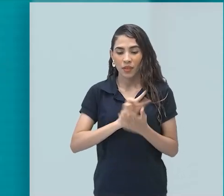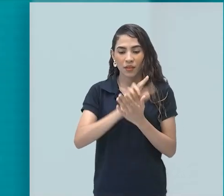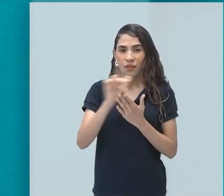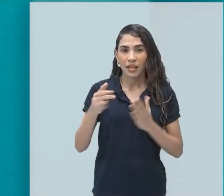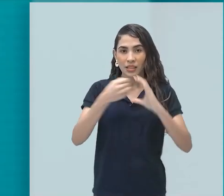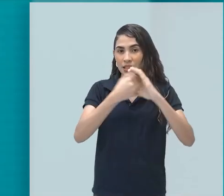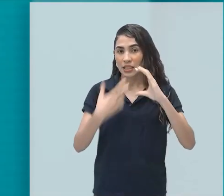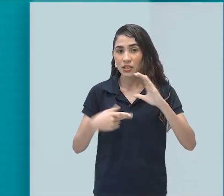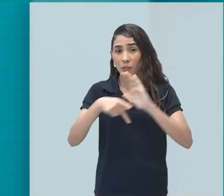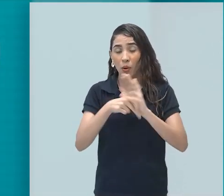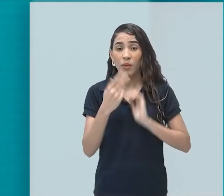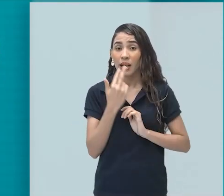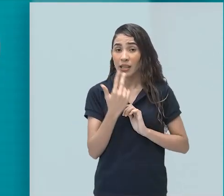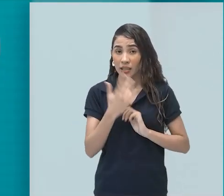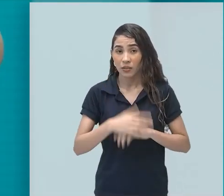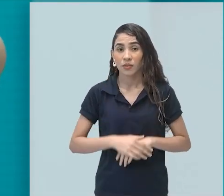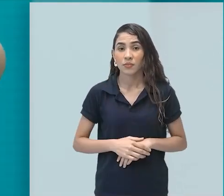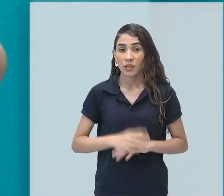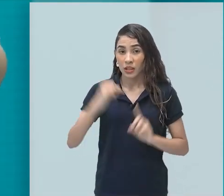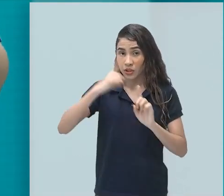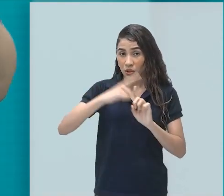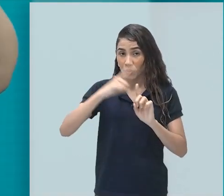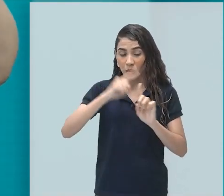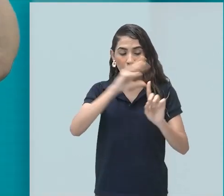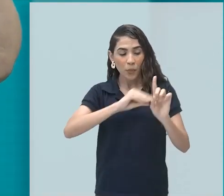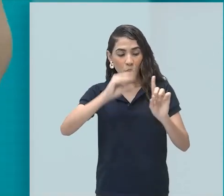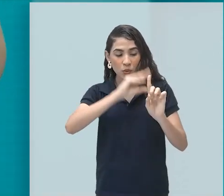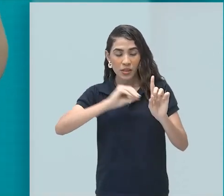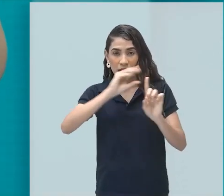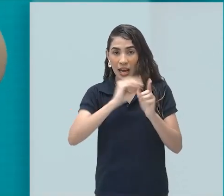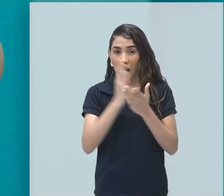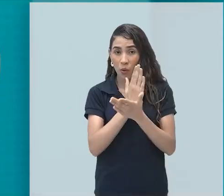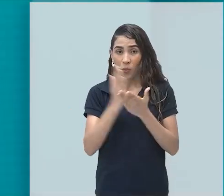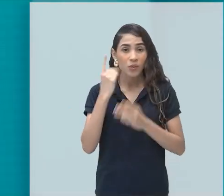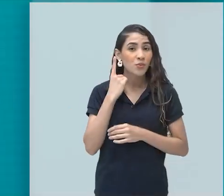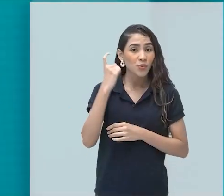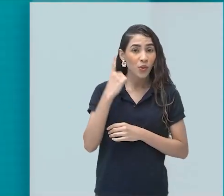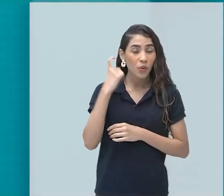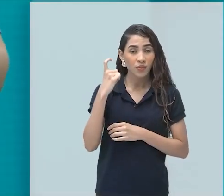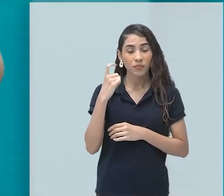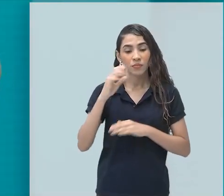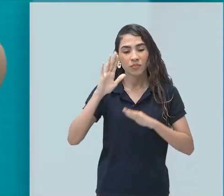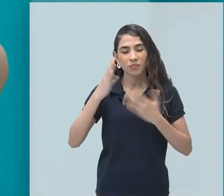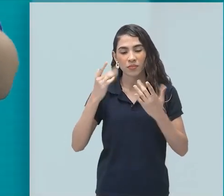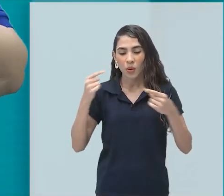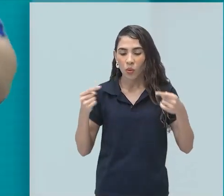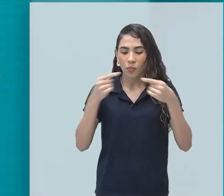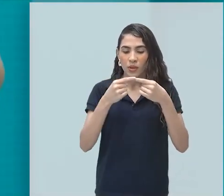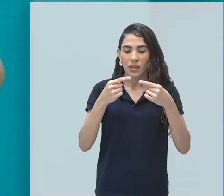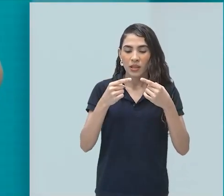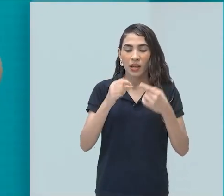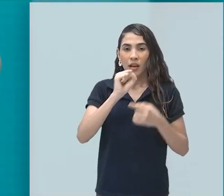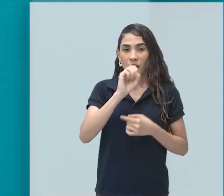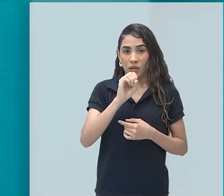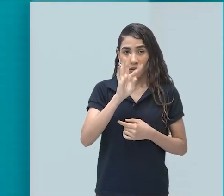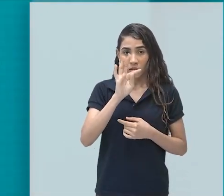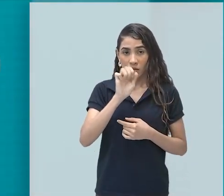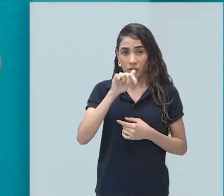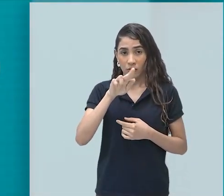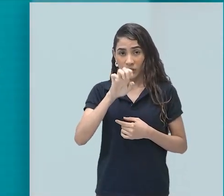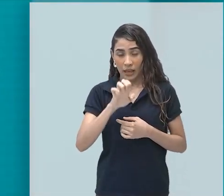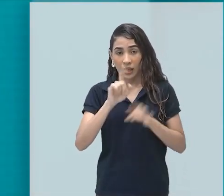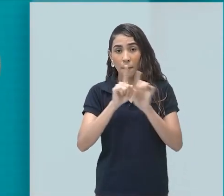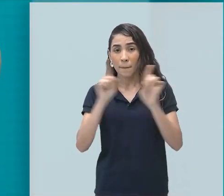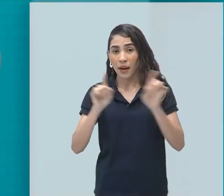aspectos da língua, tanto na forma de pronunciar alguns sons, que a gente normalmente associa isso ao sotaque, mas também